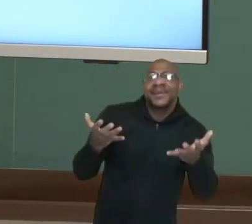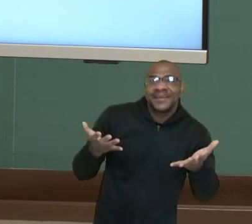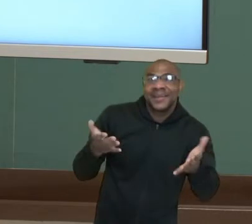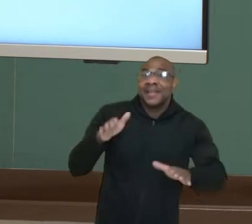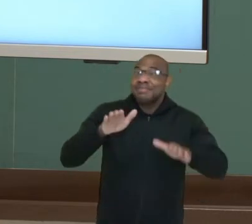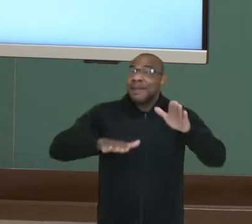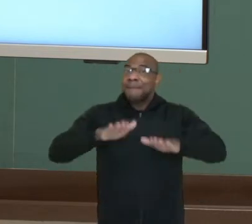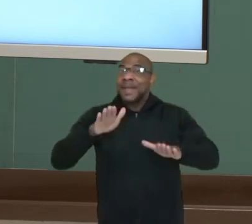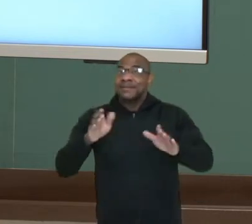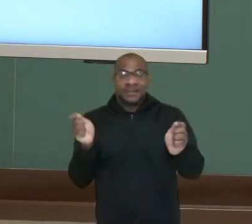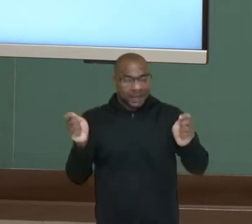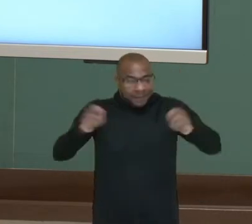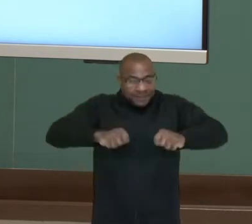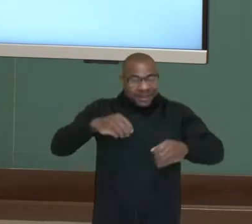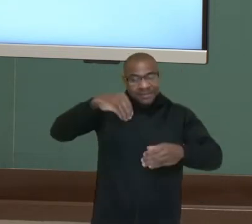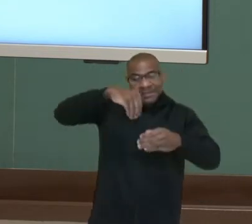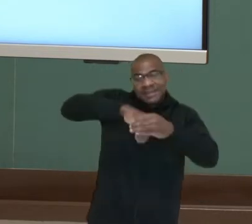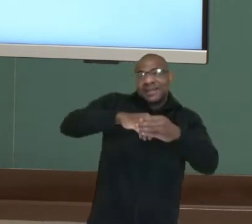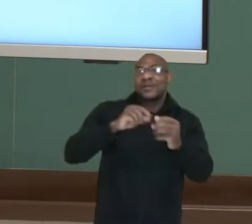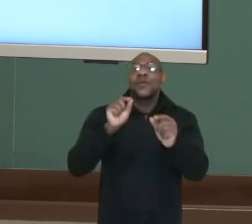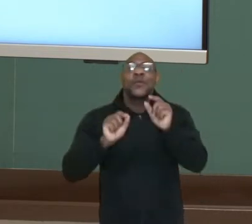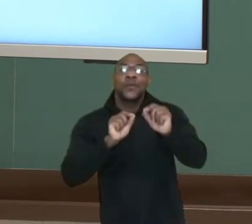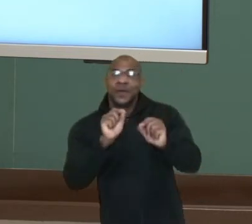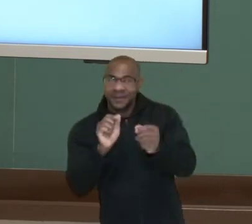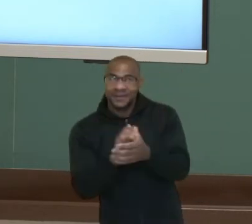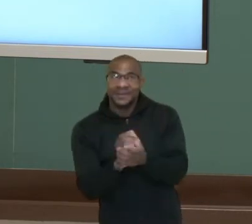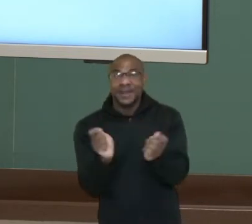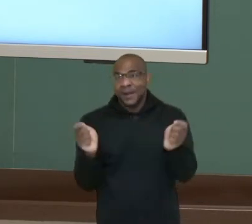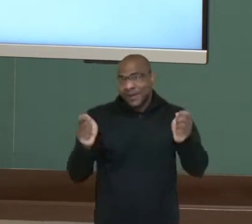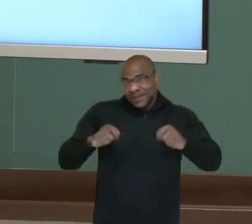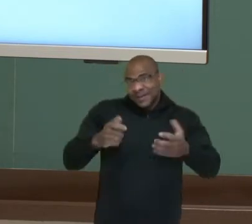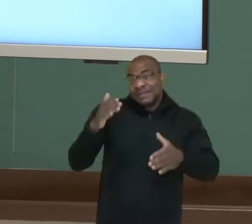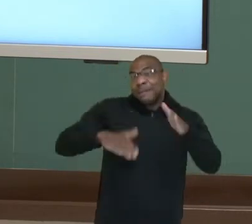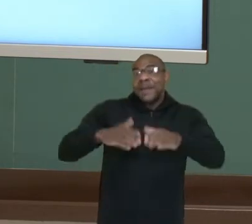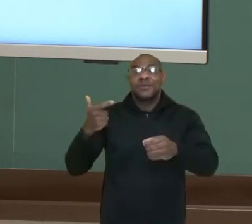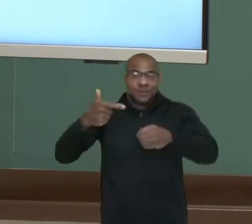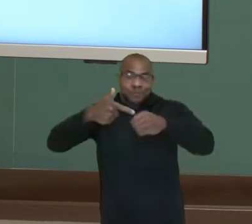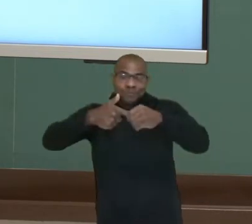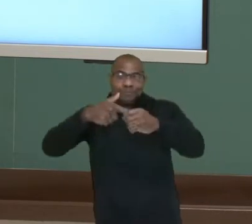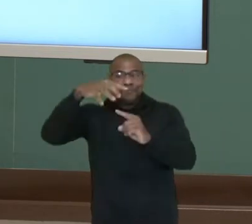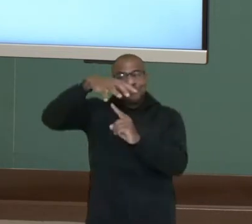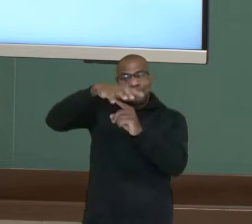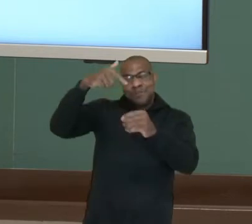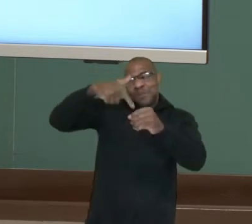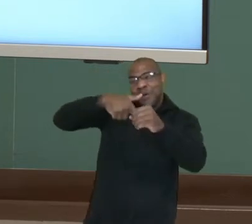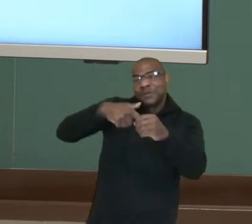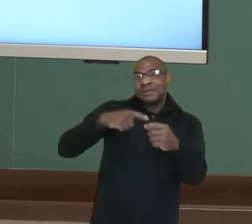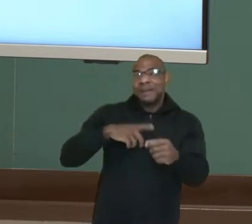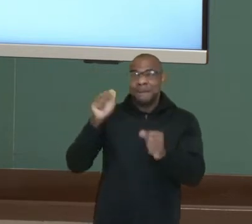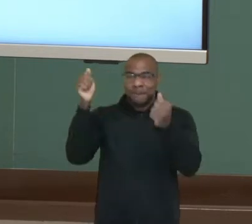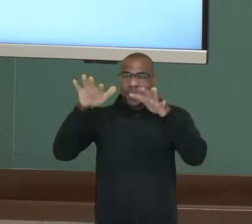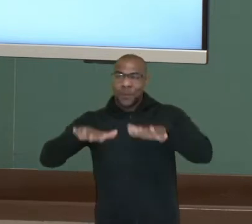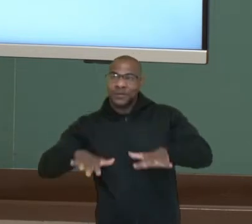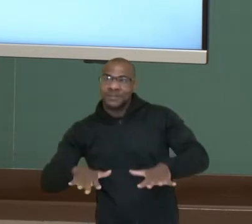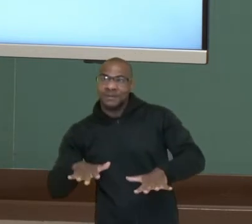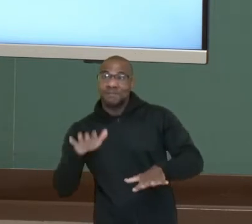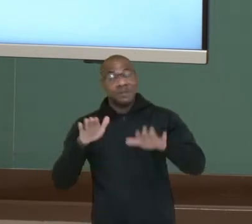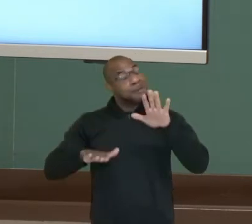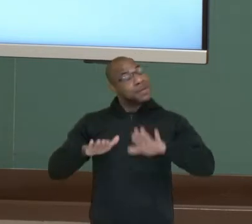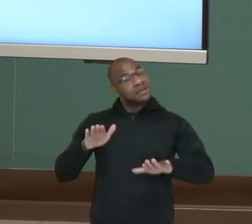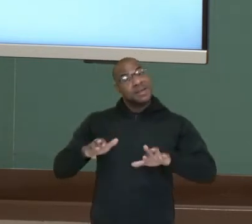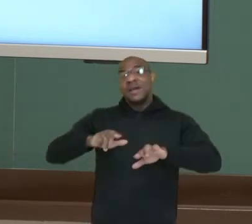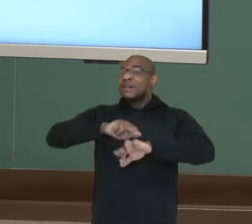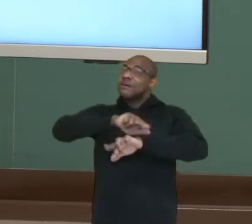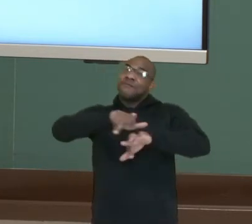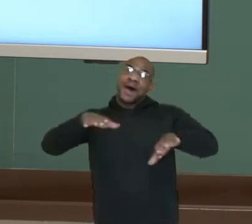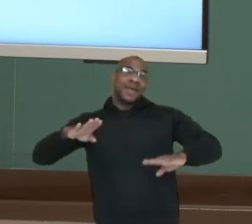uma moto, né? Então, depende do posto de gasolina, está tendo uma promoção. Então, são vários fatores que